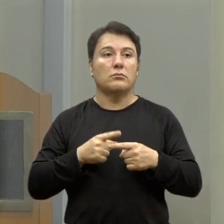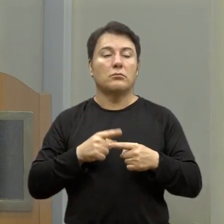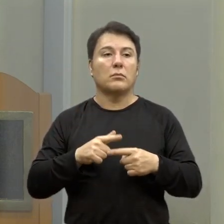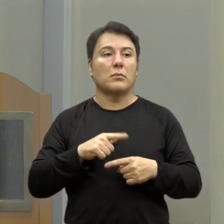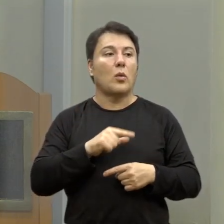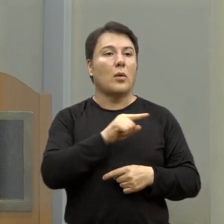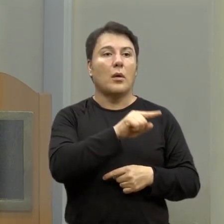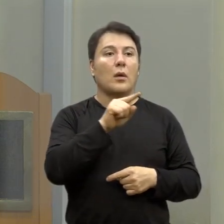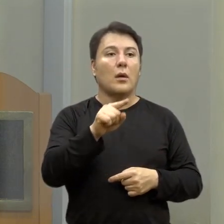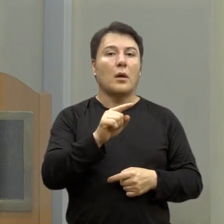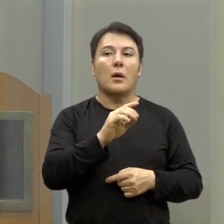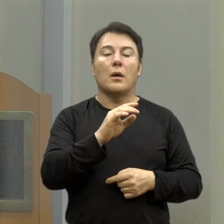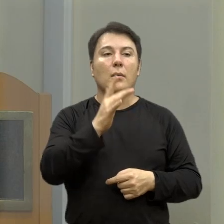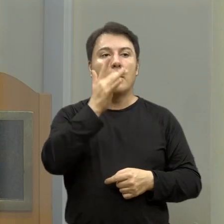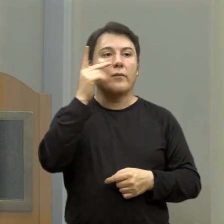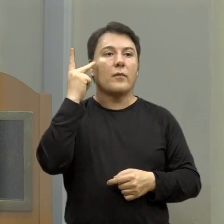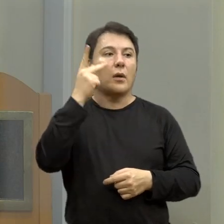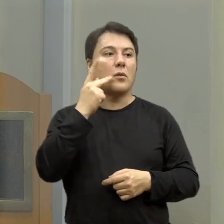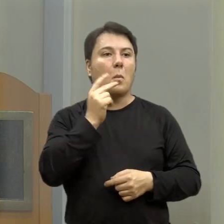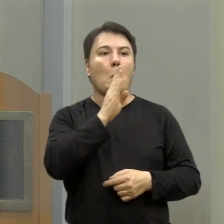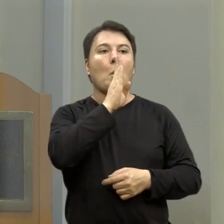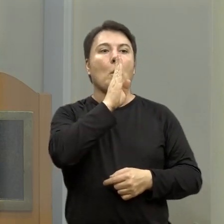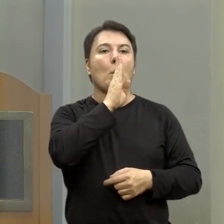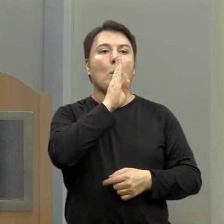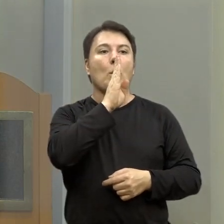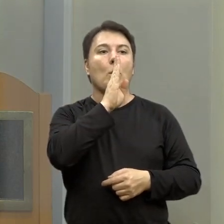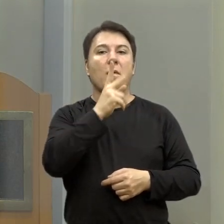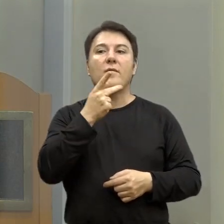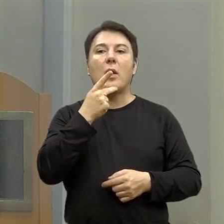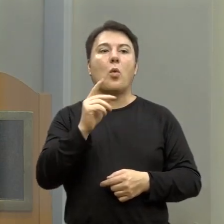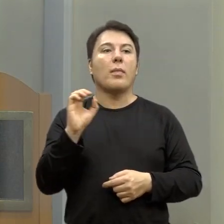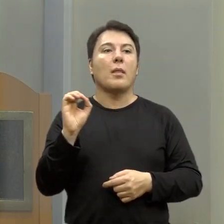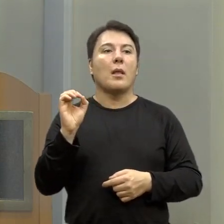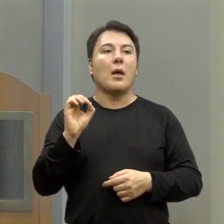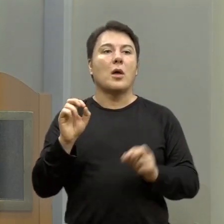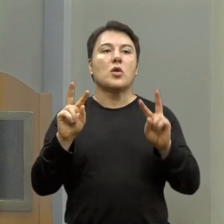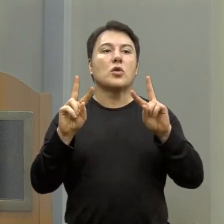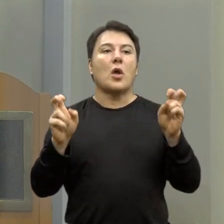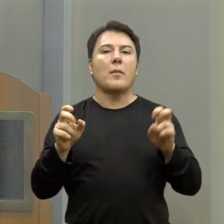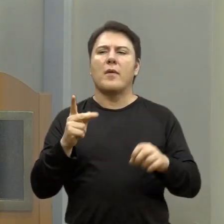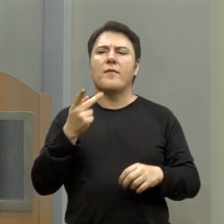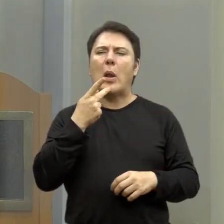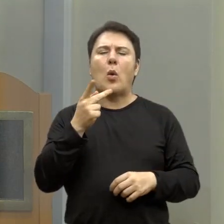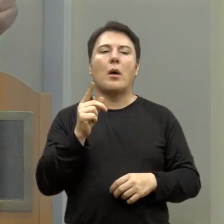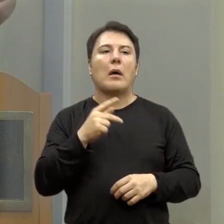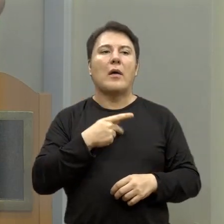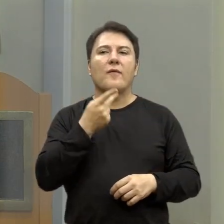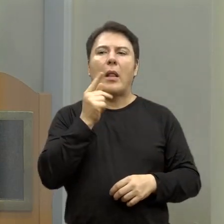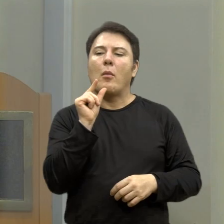dos colegas da base que me antecederam e não falaram uma só sílaba, nem palavra,